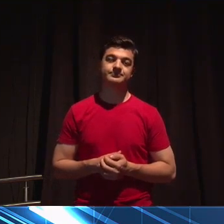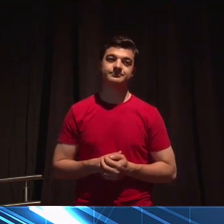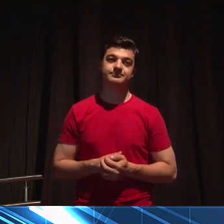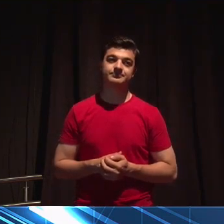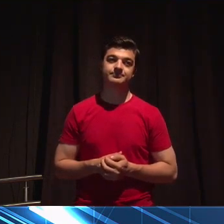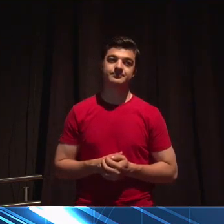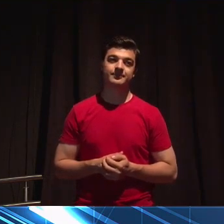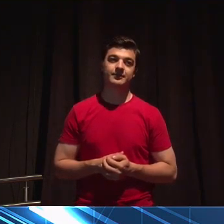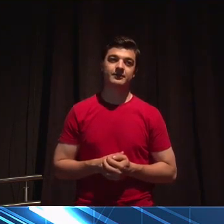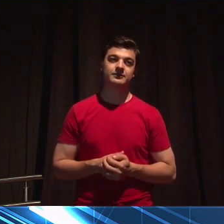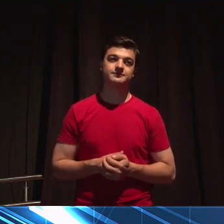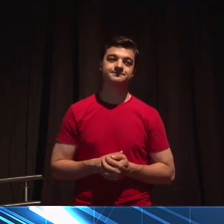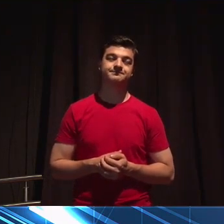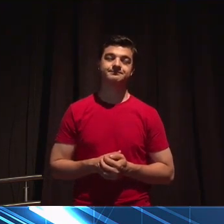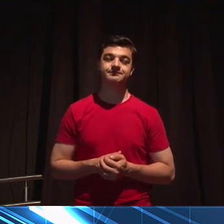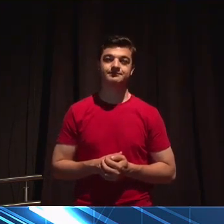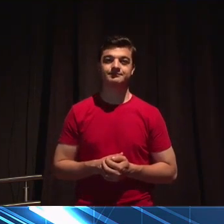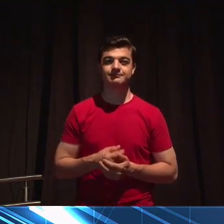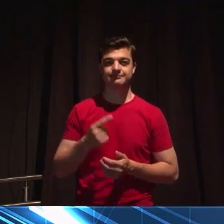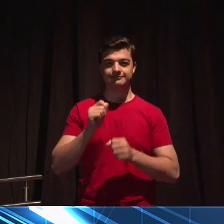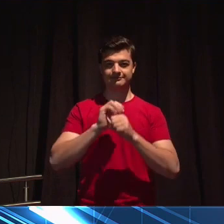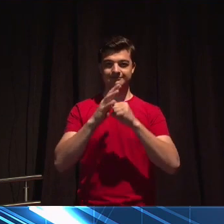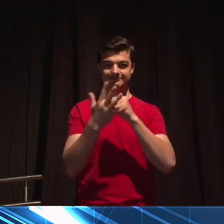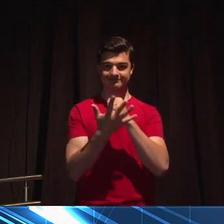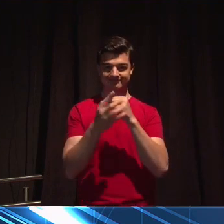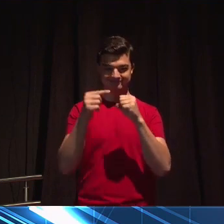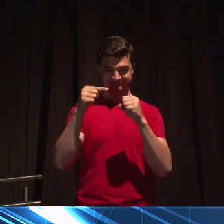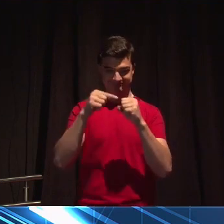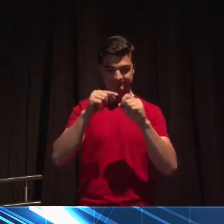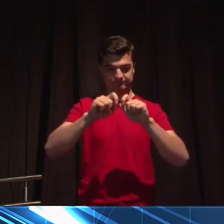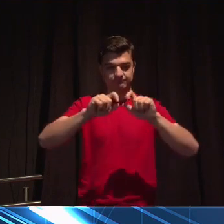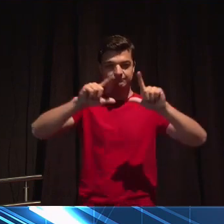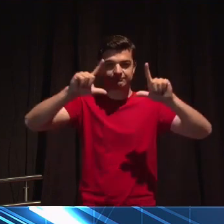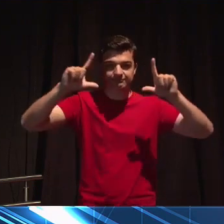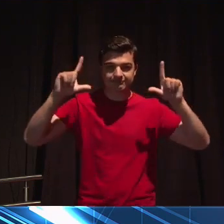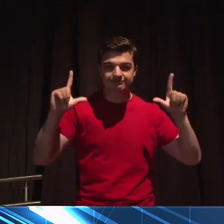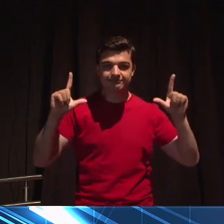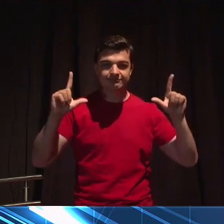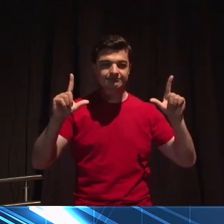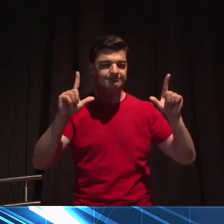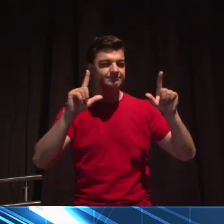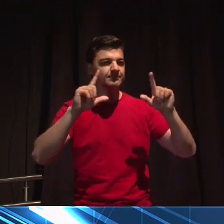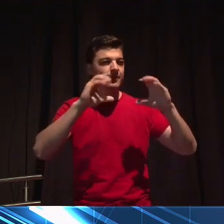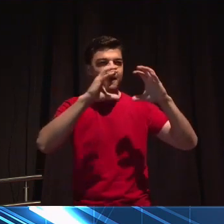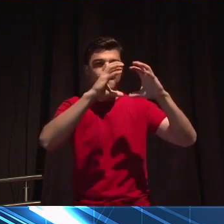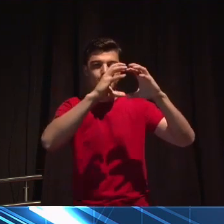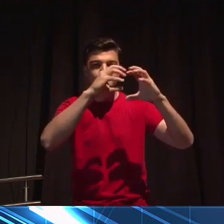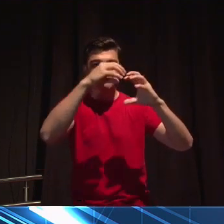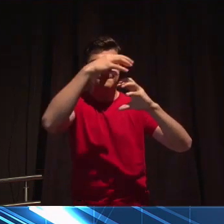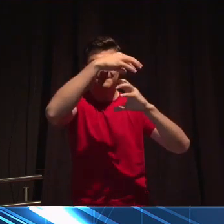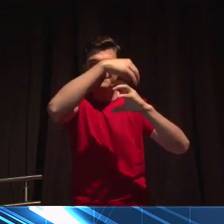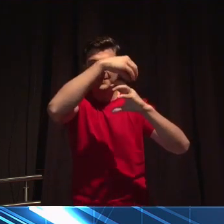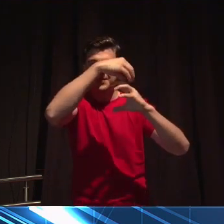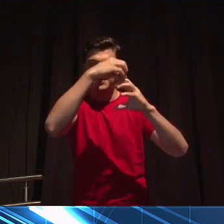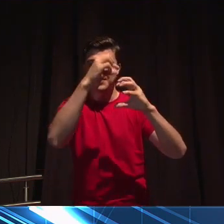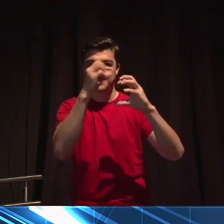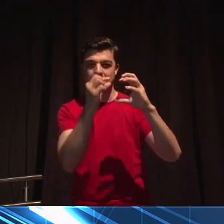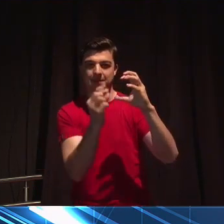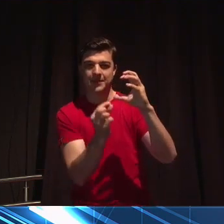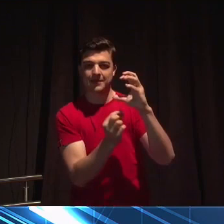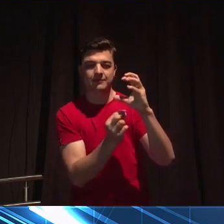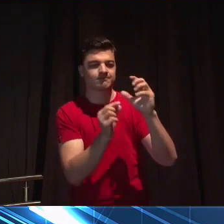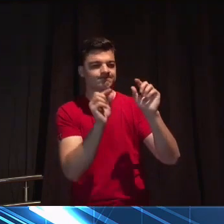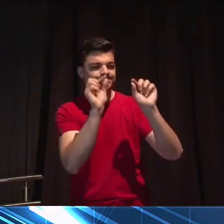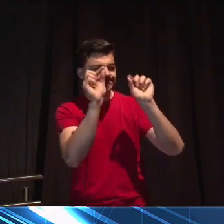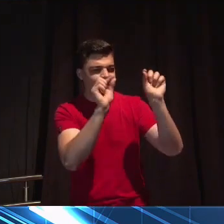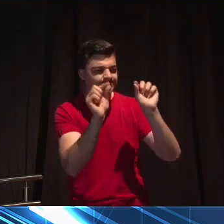eles conseguiram mapear o vírus em semanas, usando o supercomputador da Oracle, coisa que no passado ia demorar, sei lá, talvez